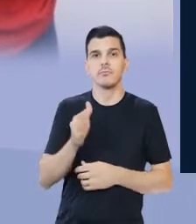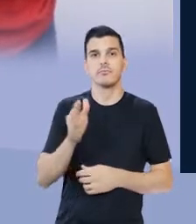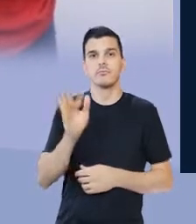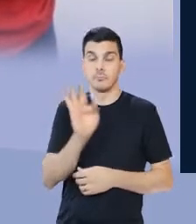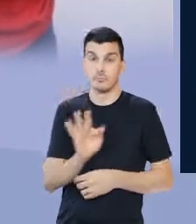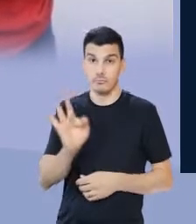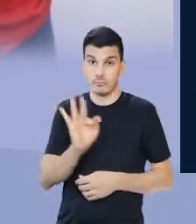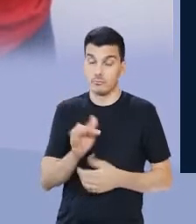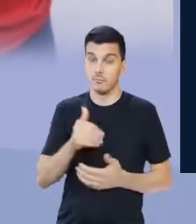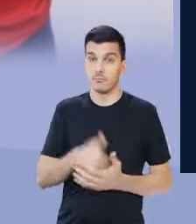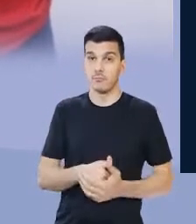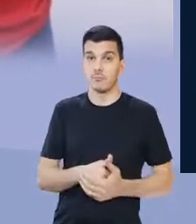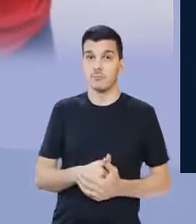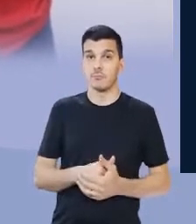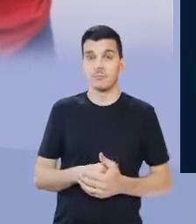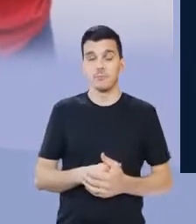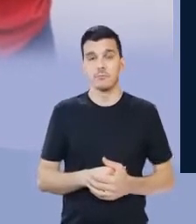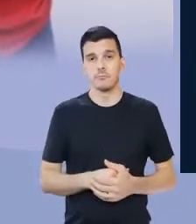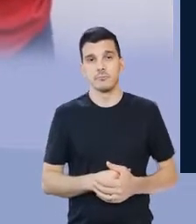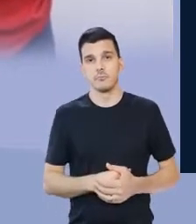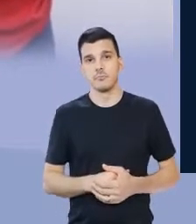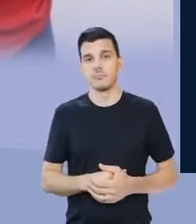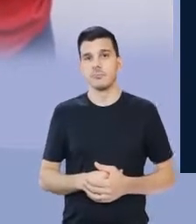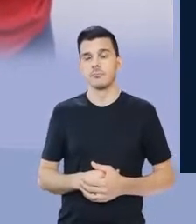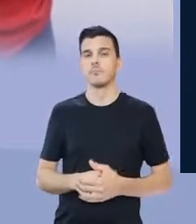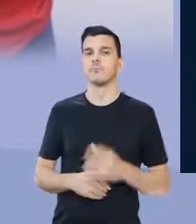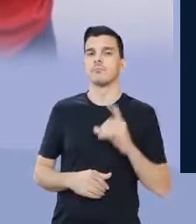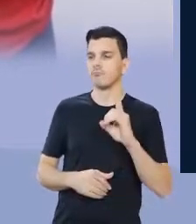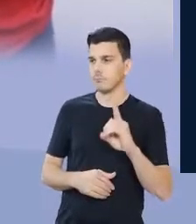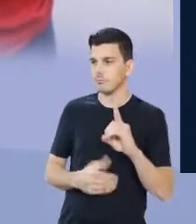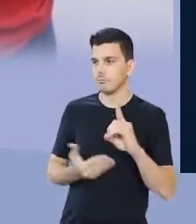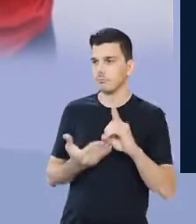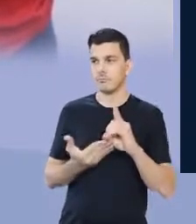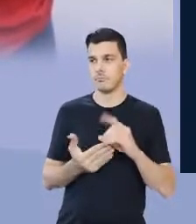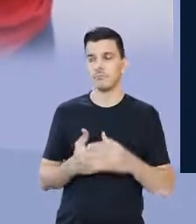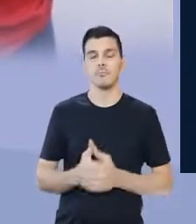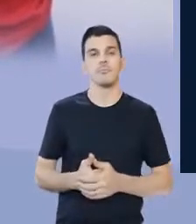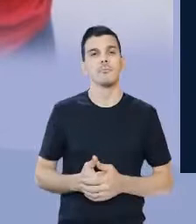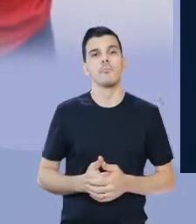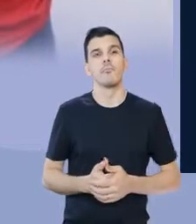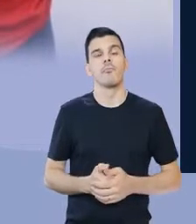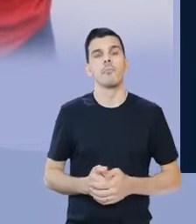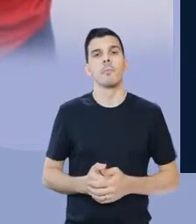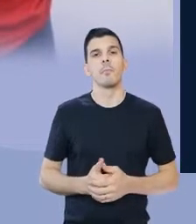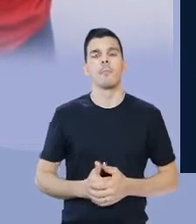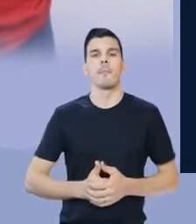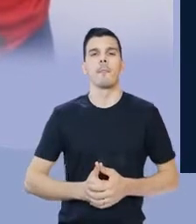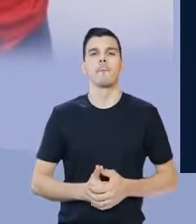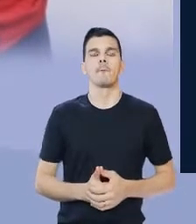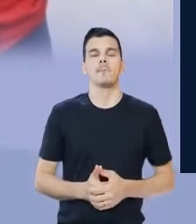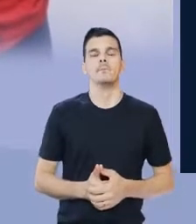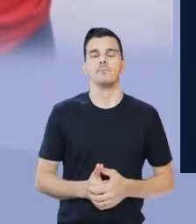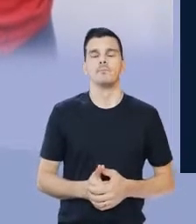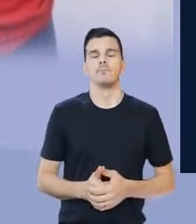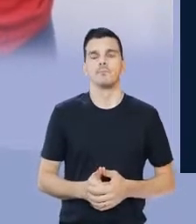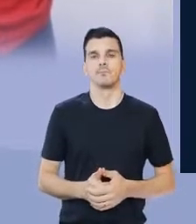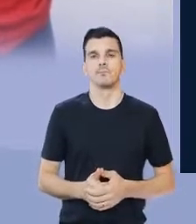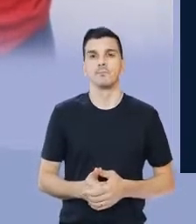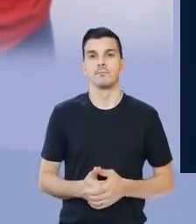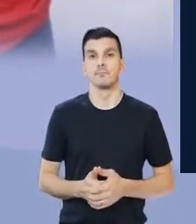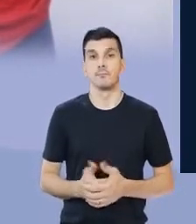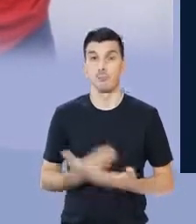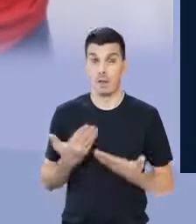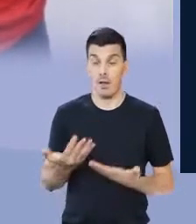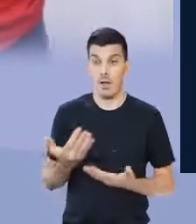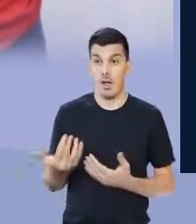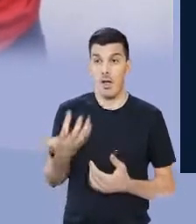que você acha? Bom, eu acho que é a letra D. Na verdade, eu tenho certeza. Thanks to the financial aid he received, graças à